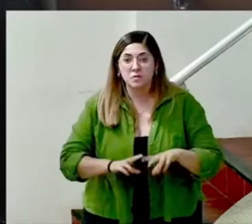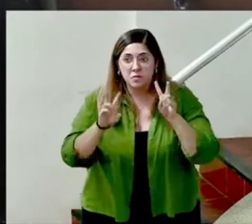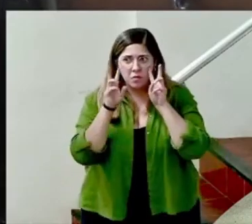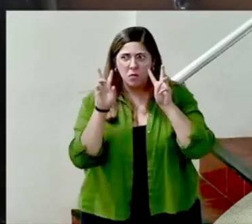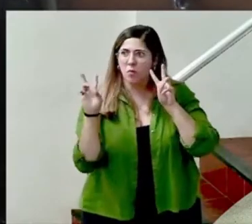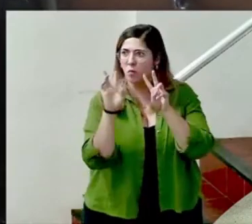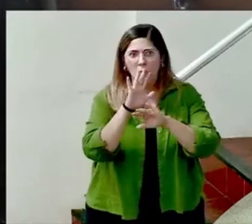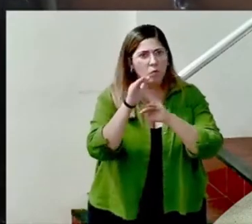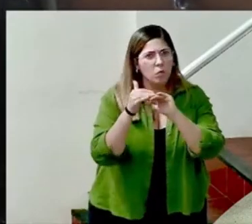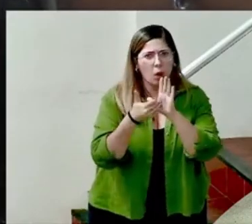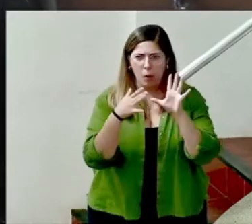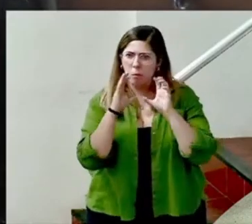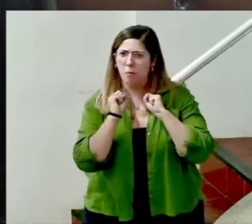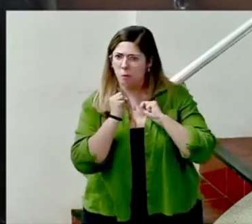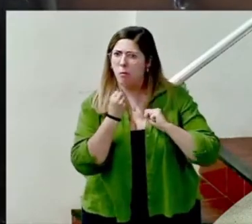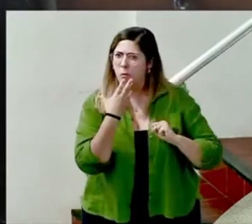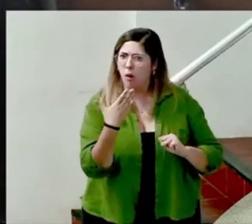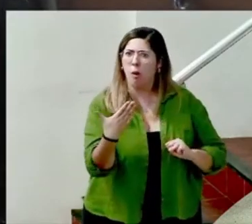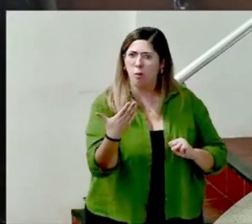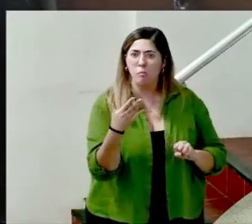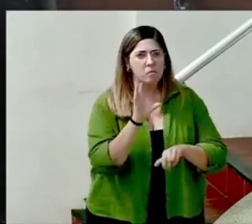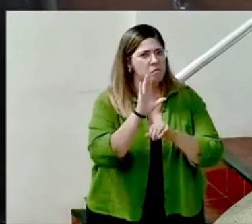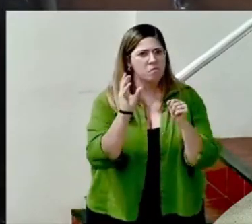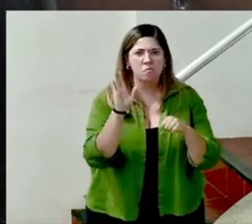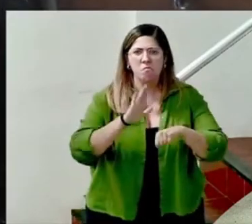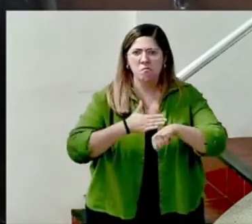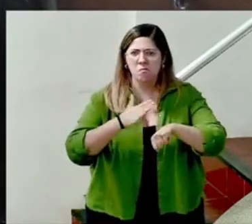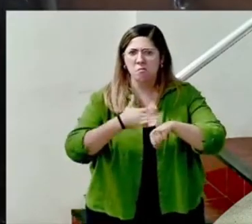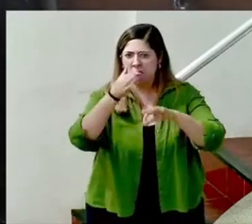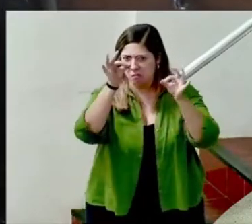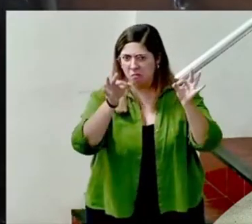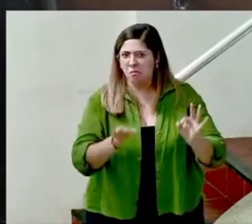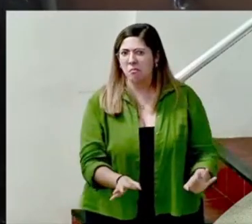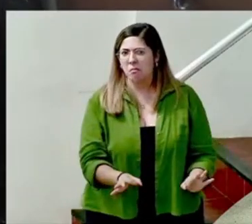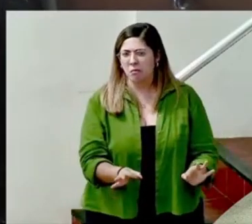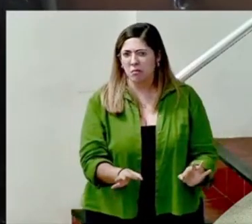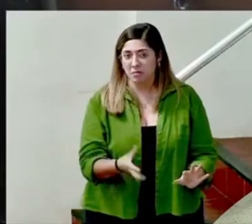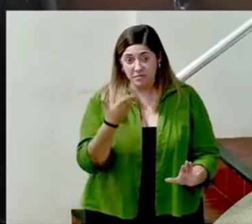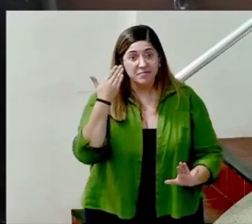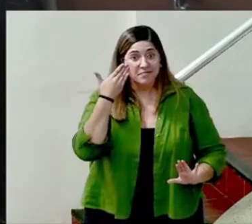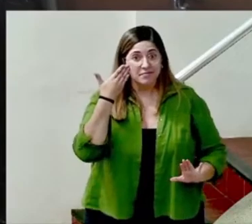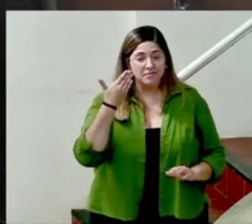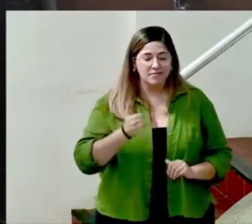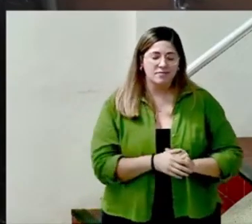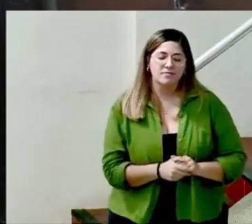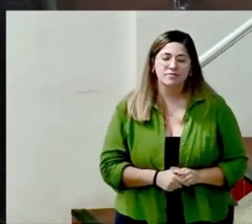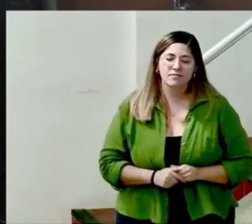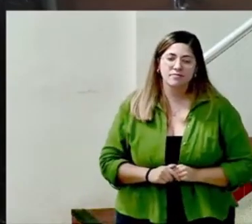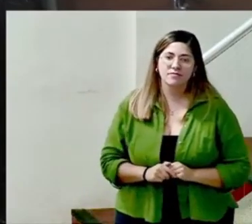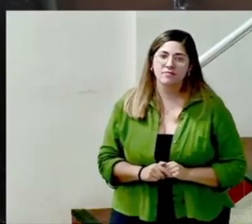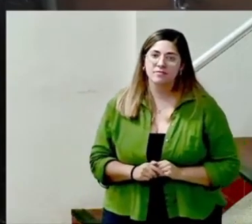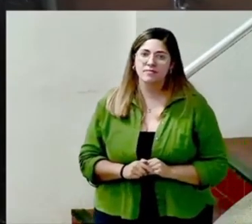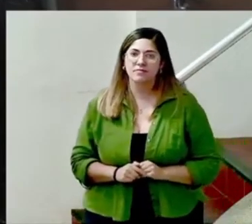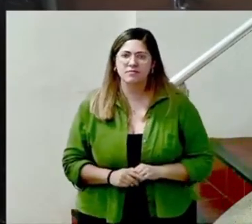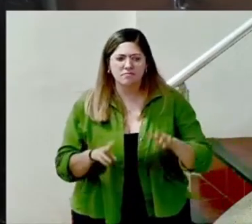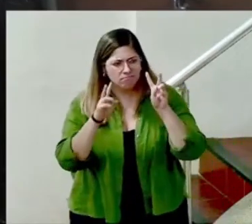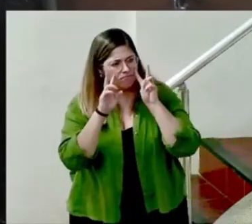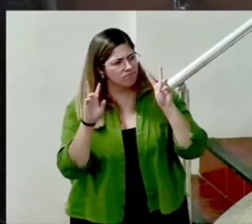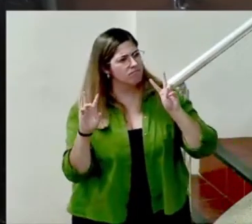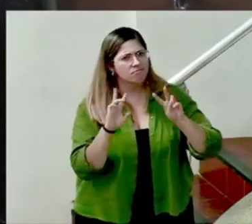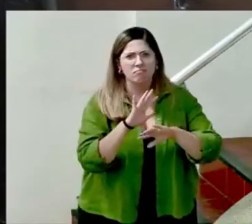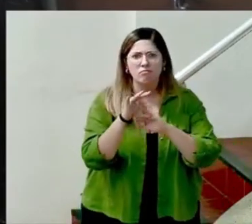seu papel, o papel que foram desenhados para exercer. O de dar luz, o de